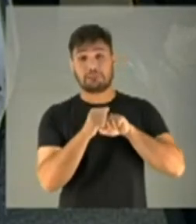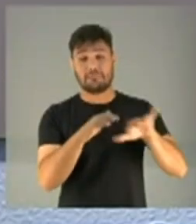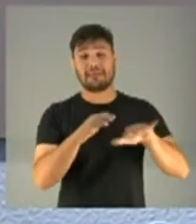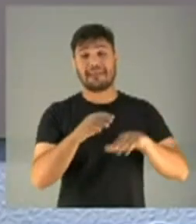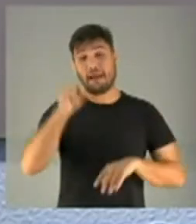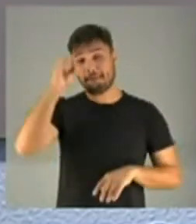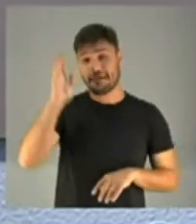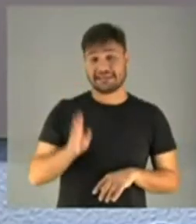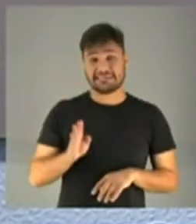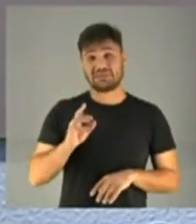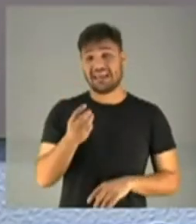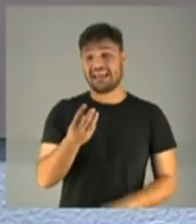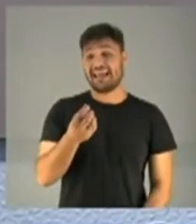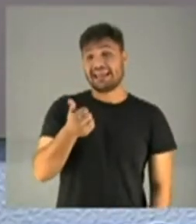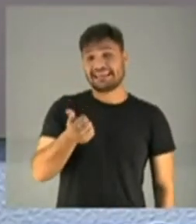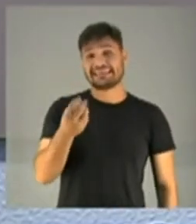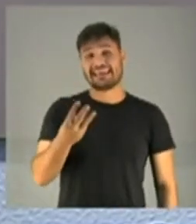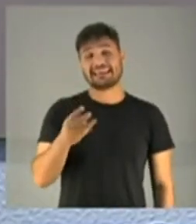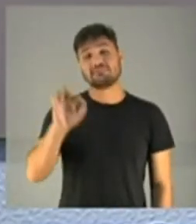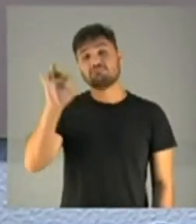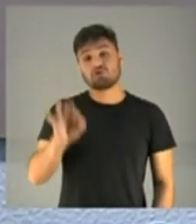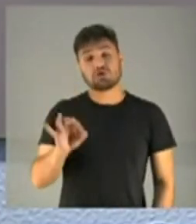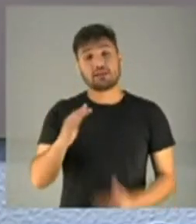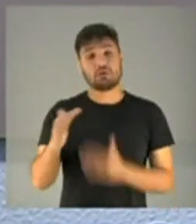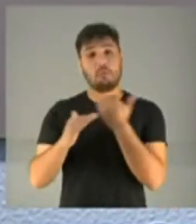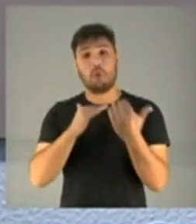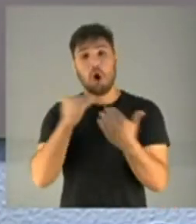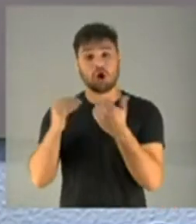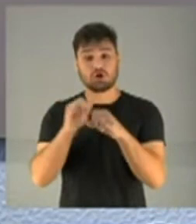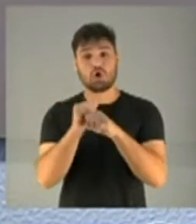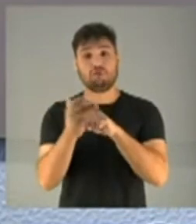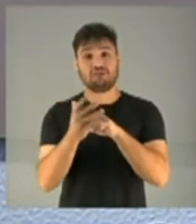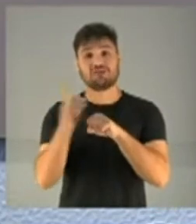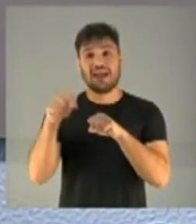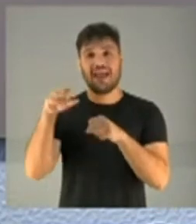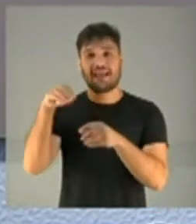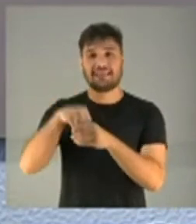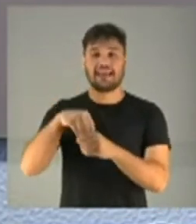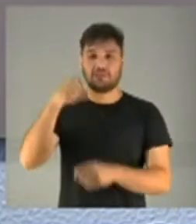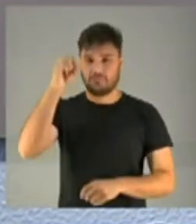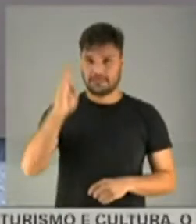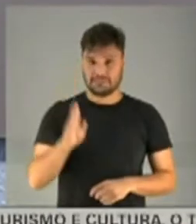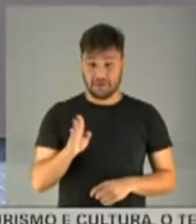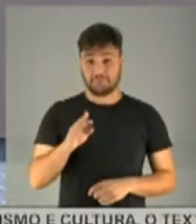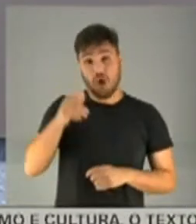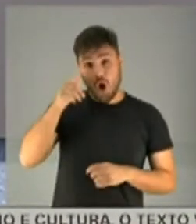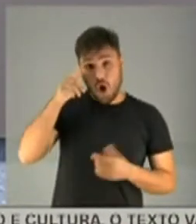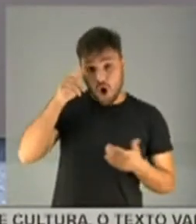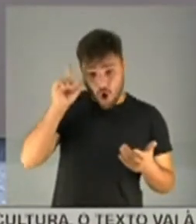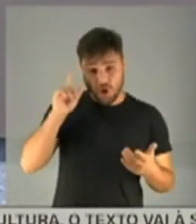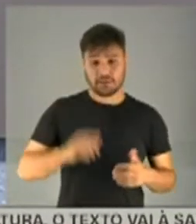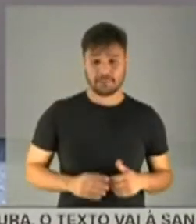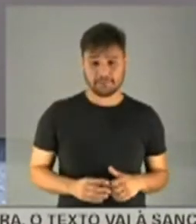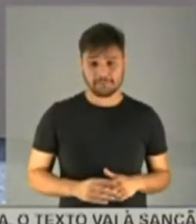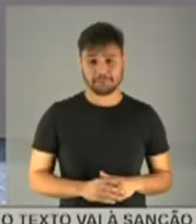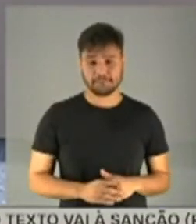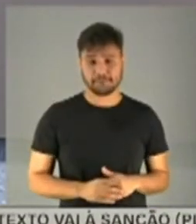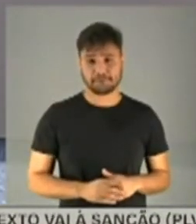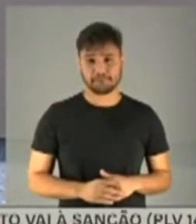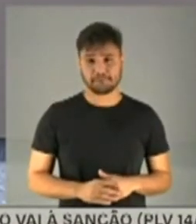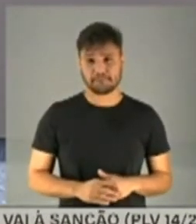praticamente 13% das mortes por Covid no mundo. No dia de ontem, senhores senadores, senhoras